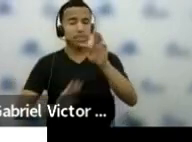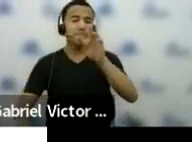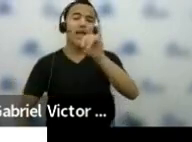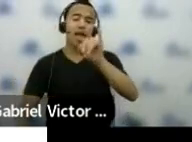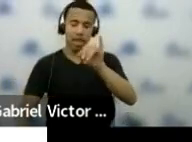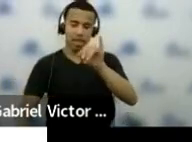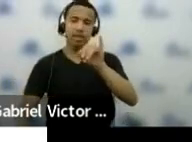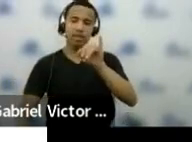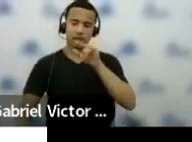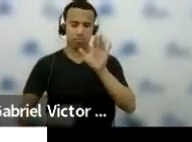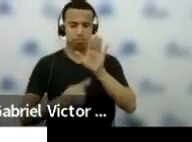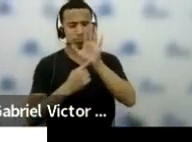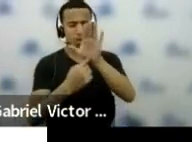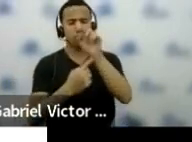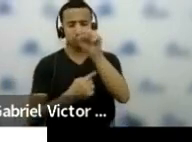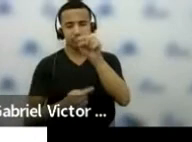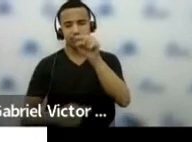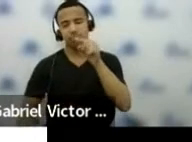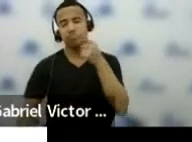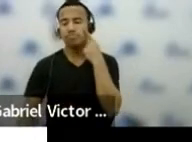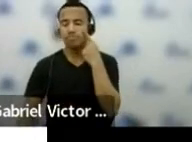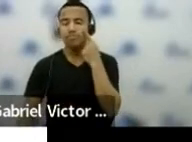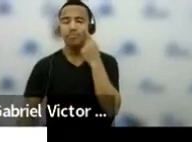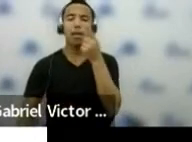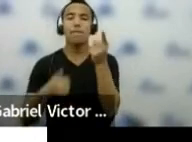em seguida.